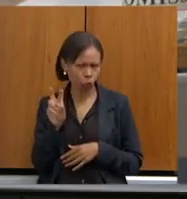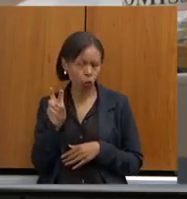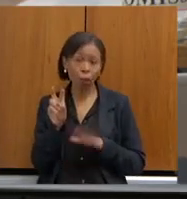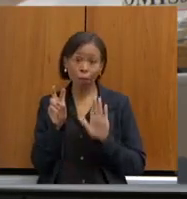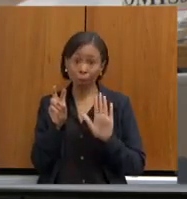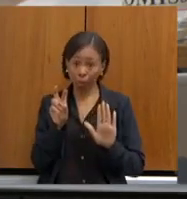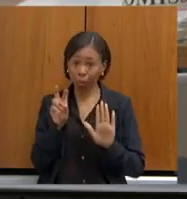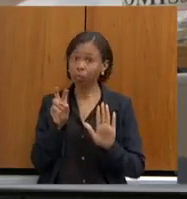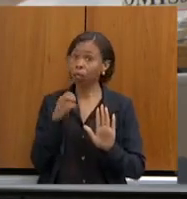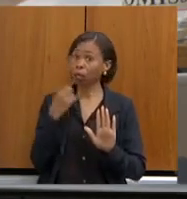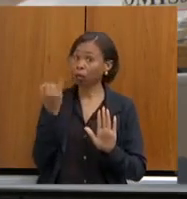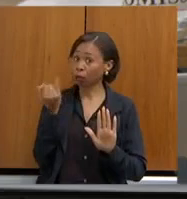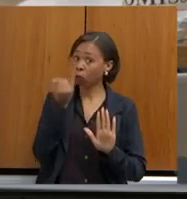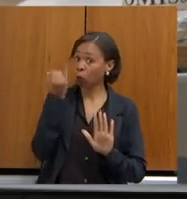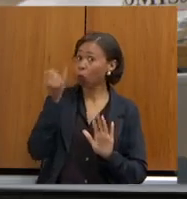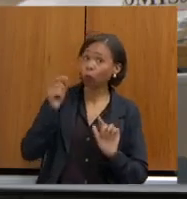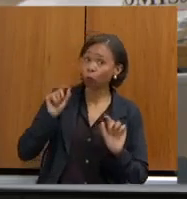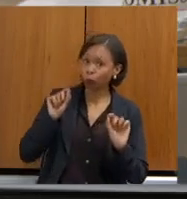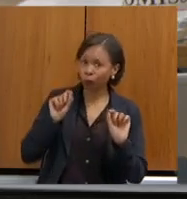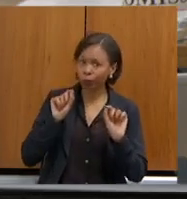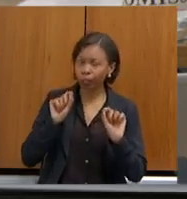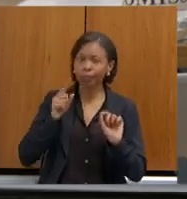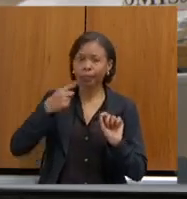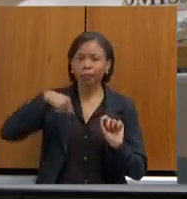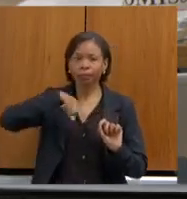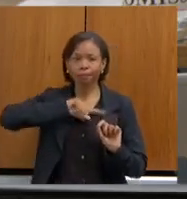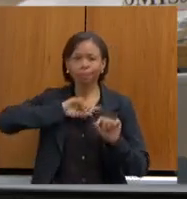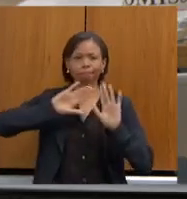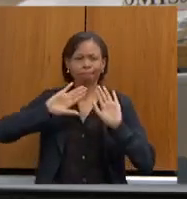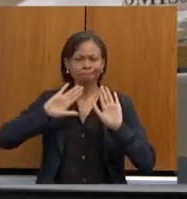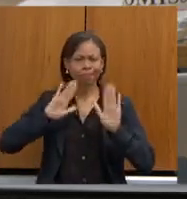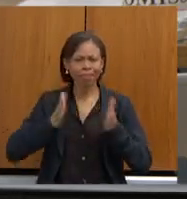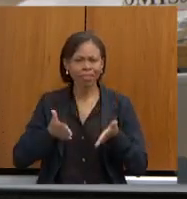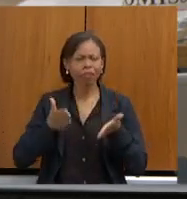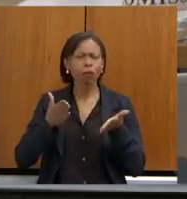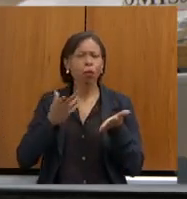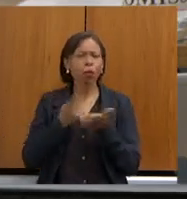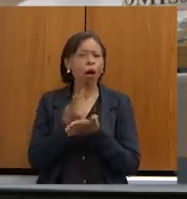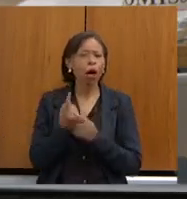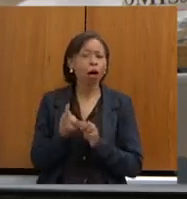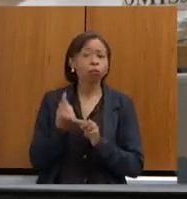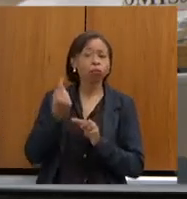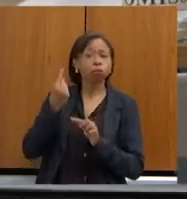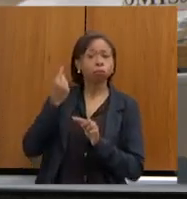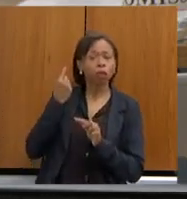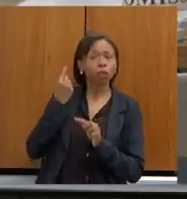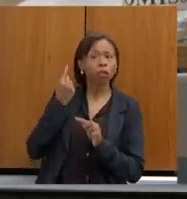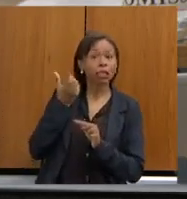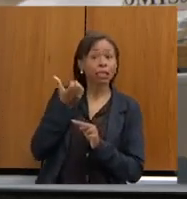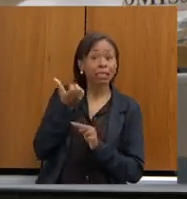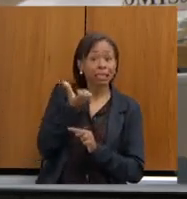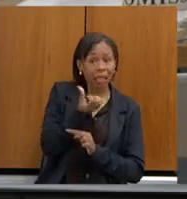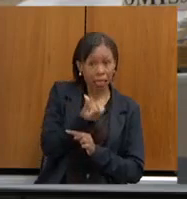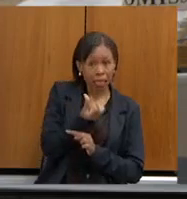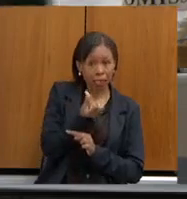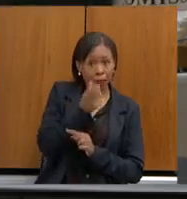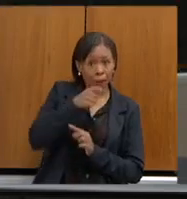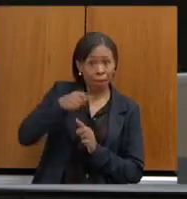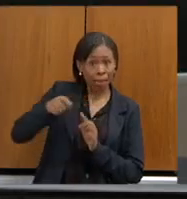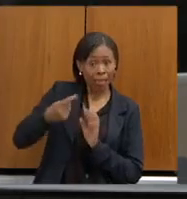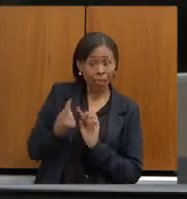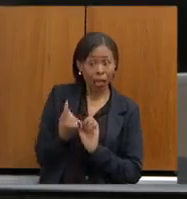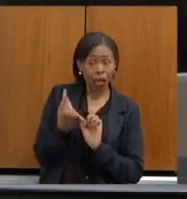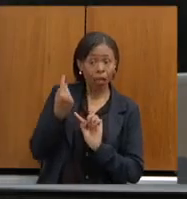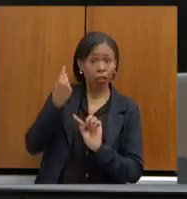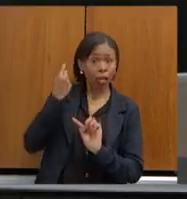né Nós chegamos a ficar na as seis meses atrás nosso número